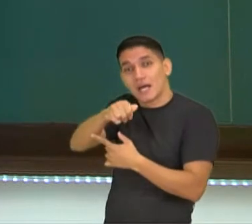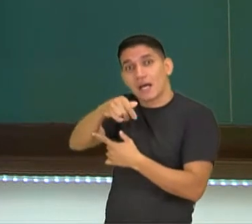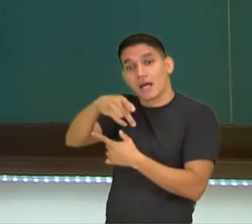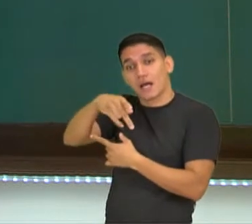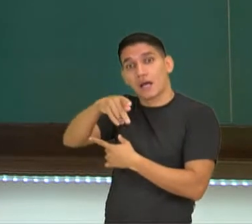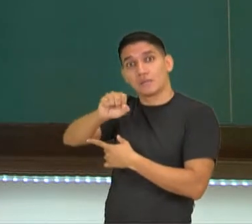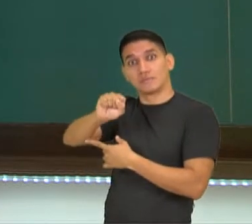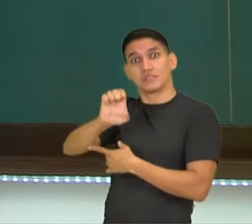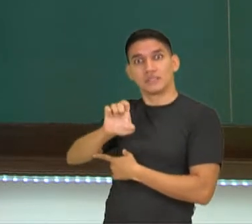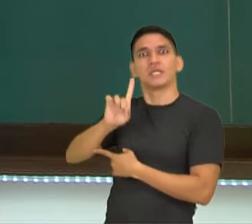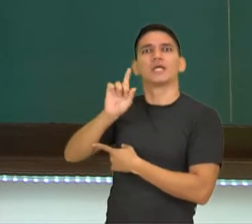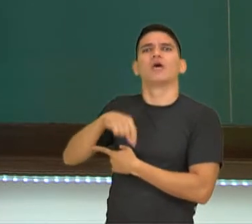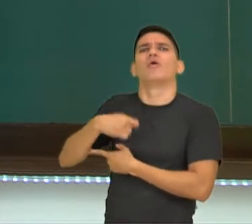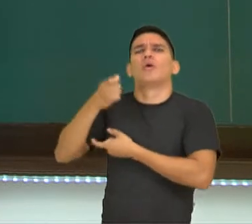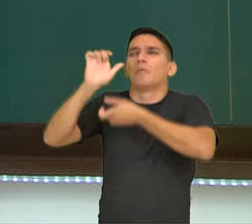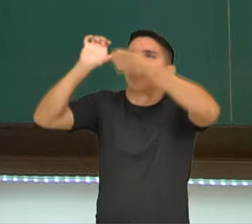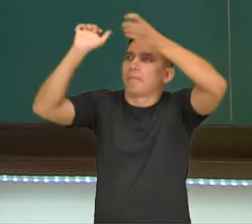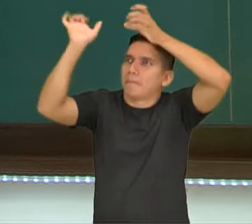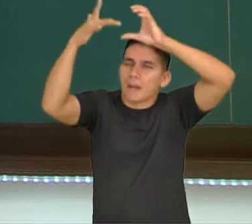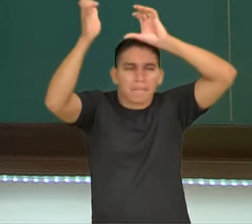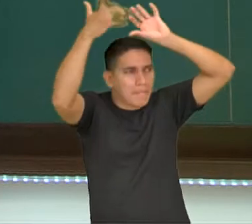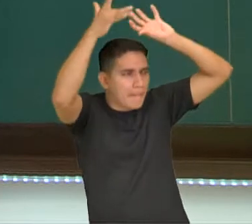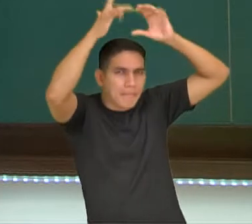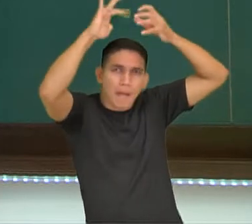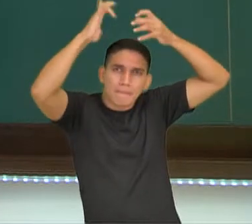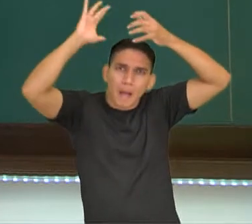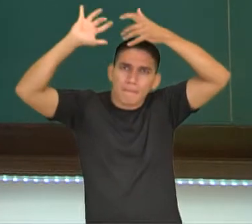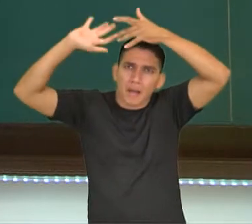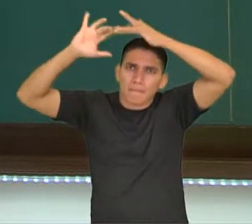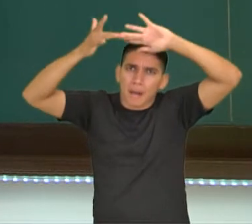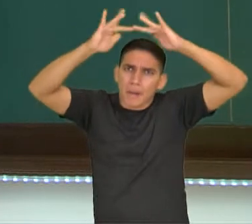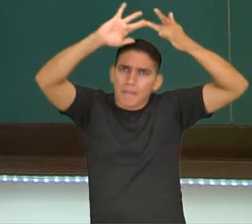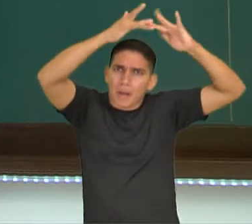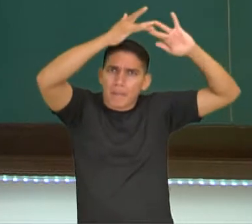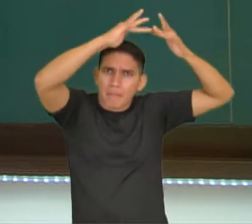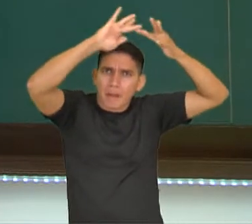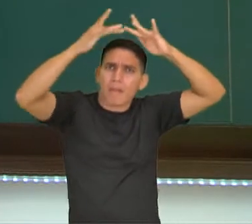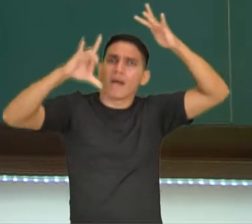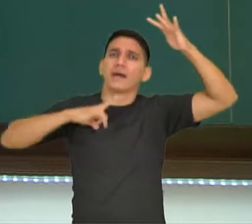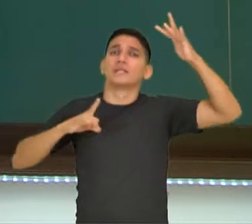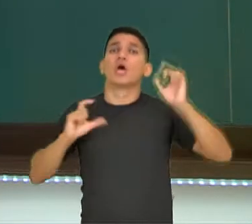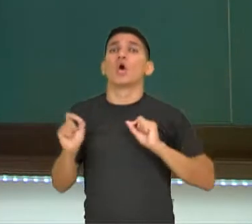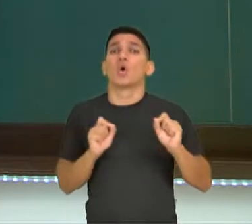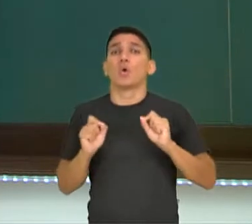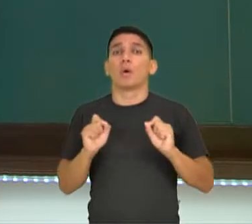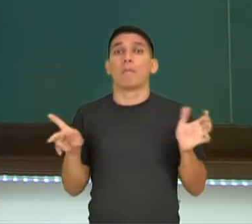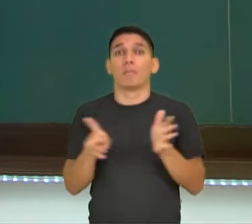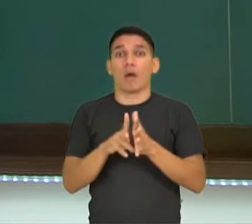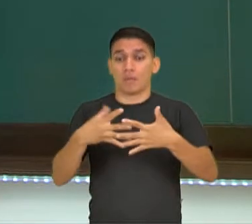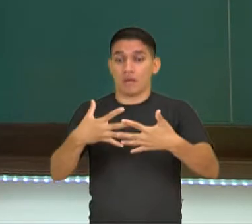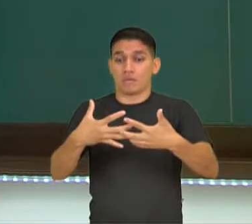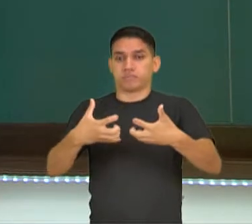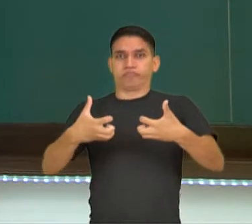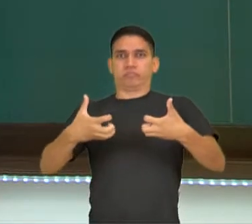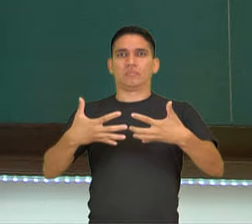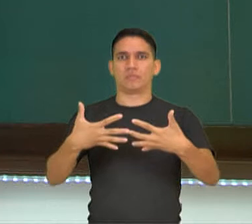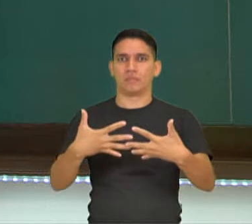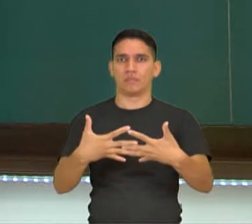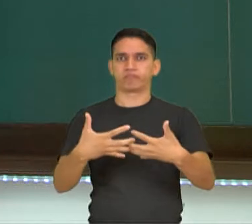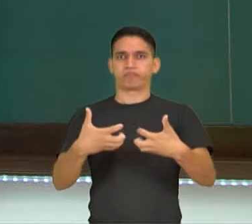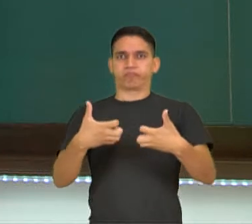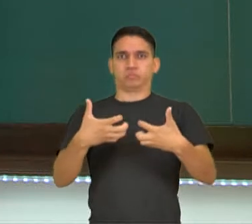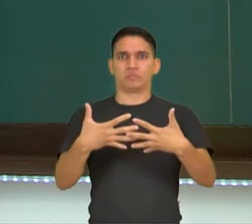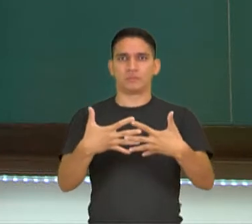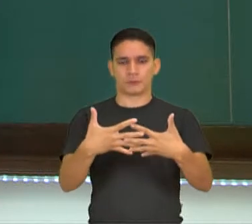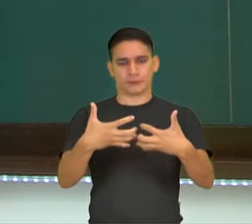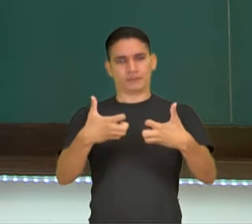informações entre as células nervosas. Isso é desencadeador de contração muscular. Ele